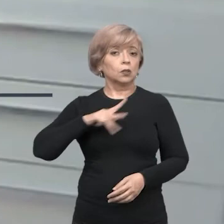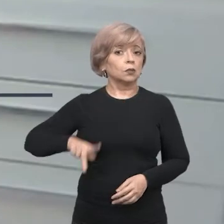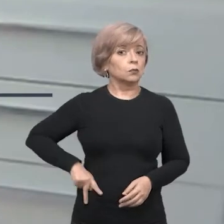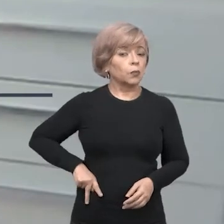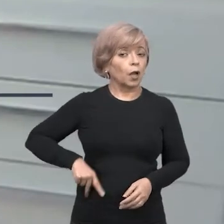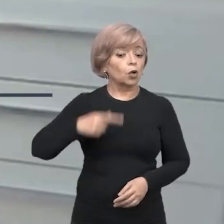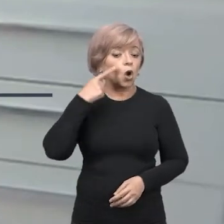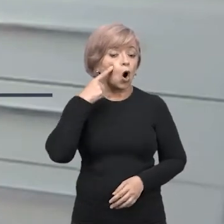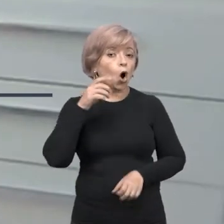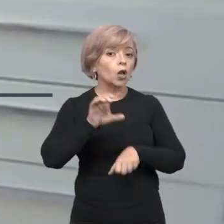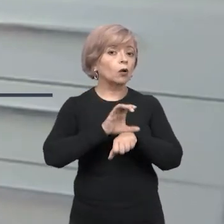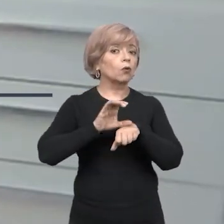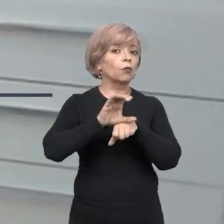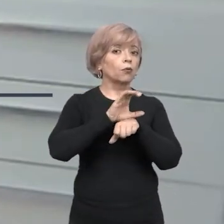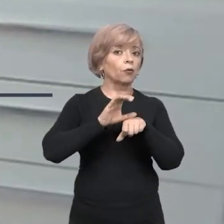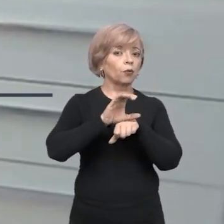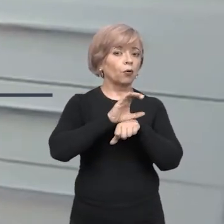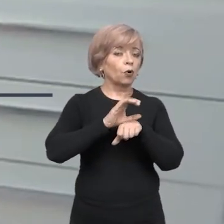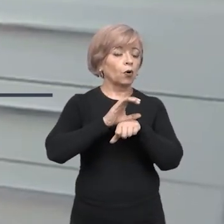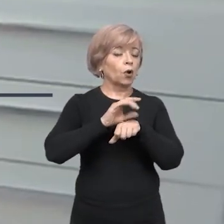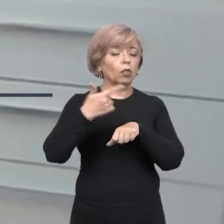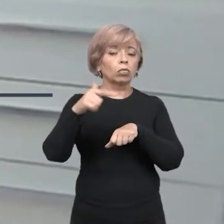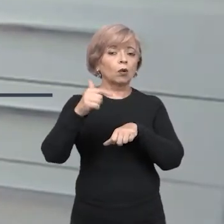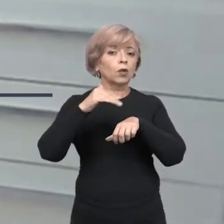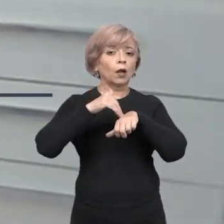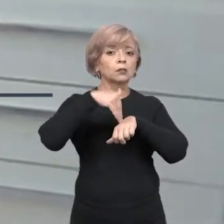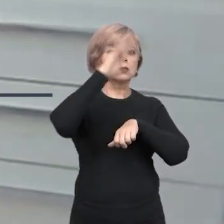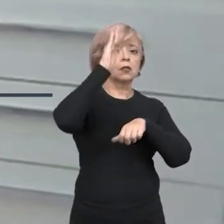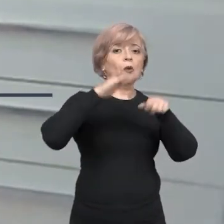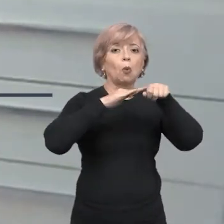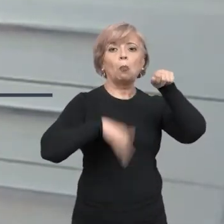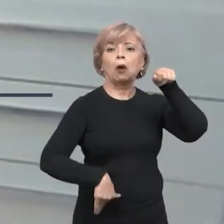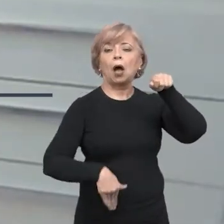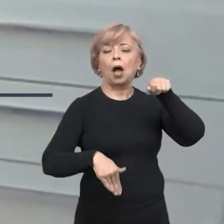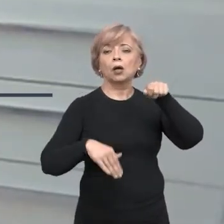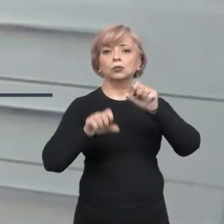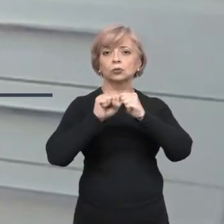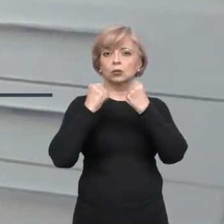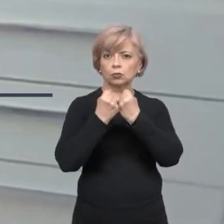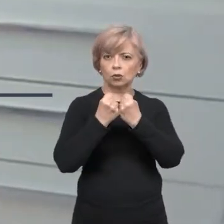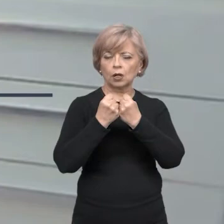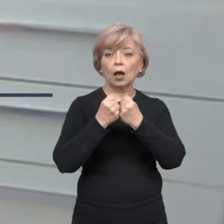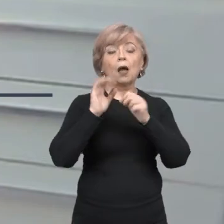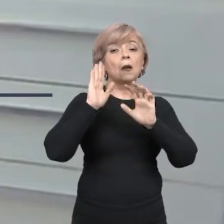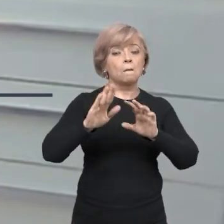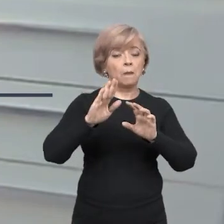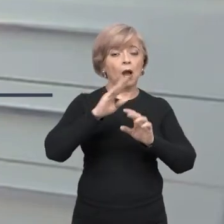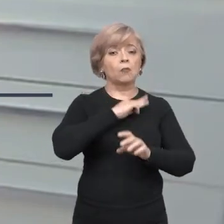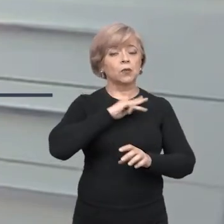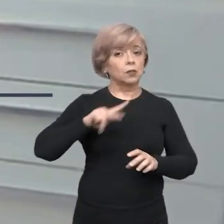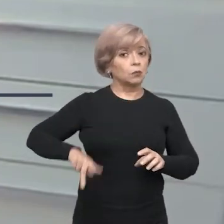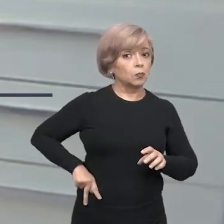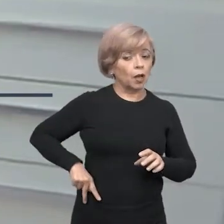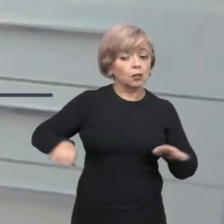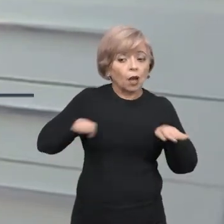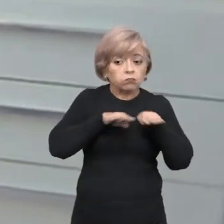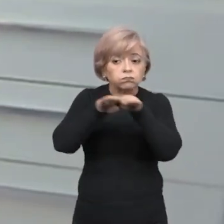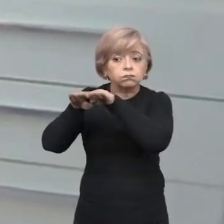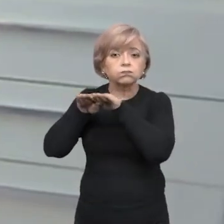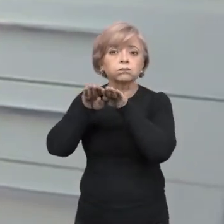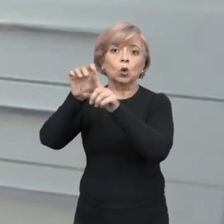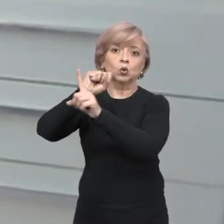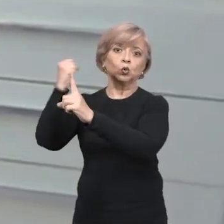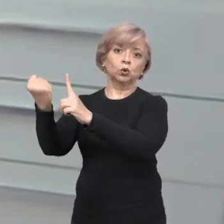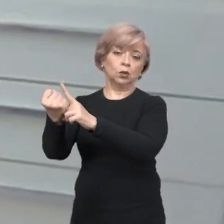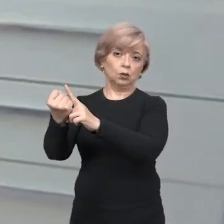Constituição e que não está nem acima e nem abaixo da sociedade mas está ao lado dele para construir uma nova